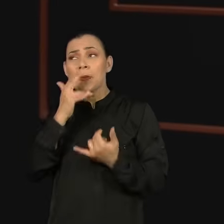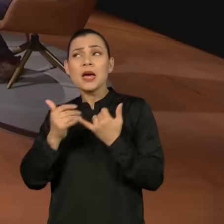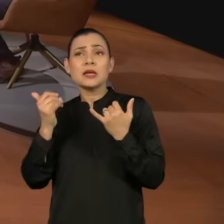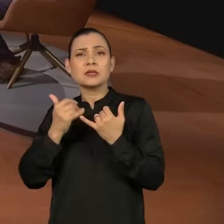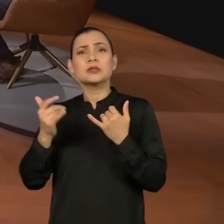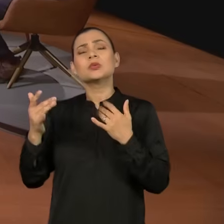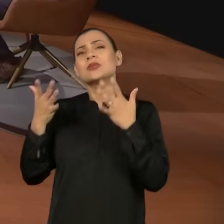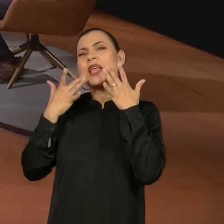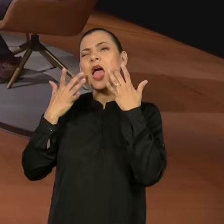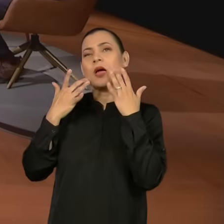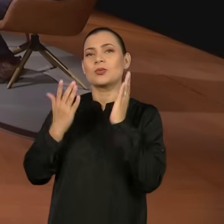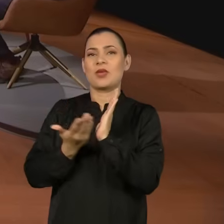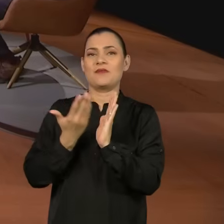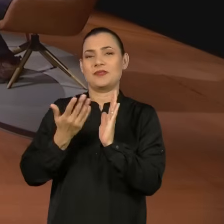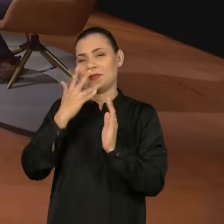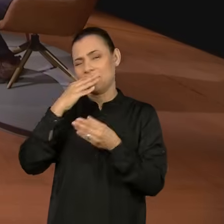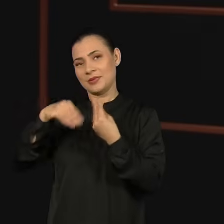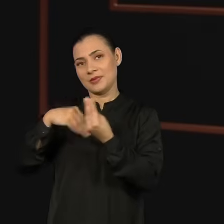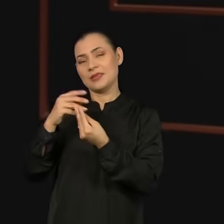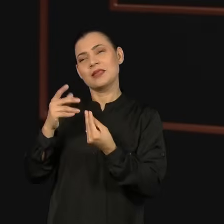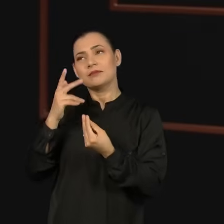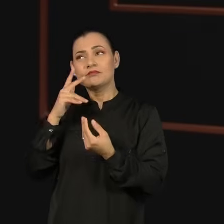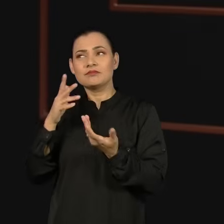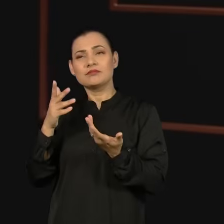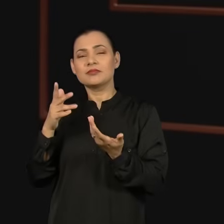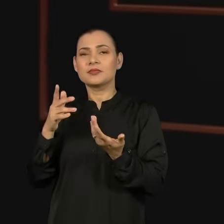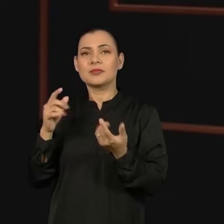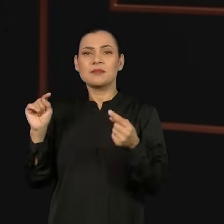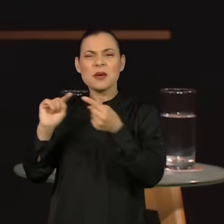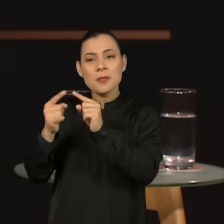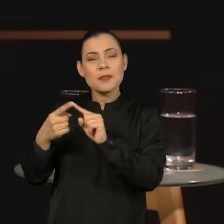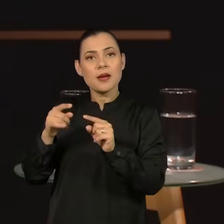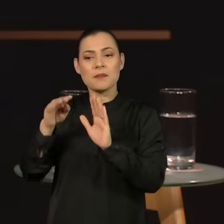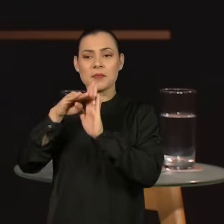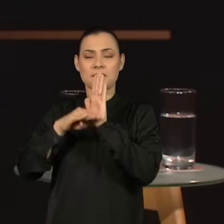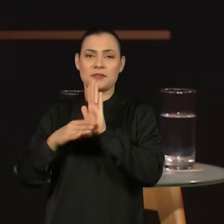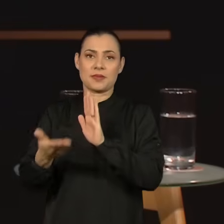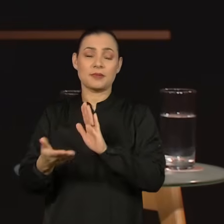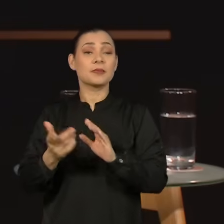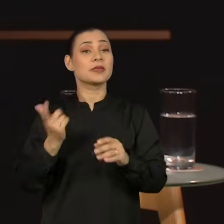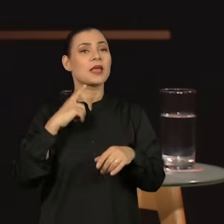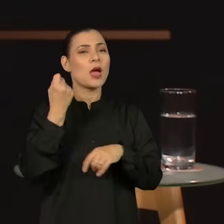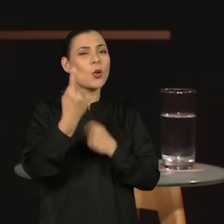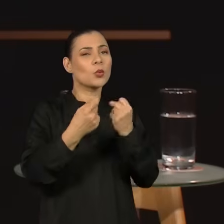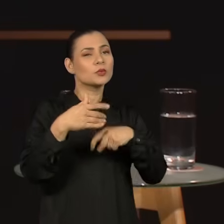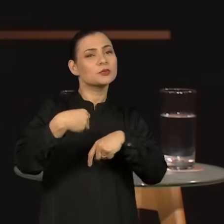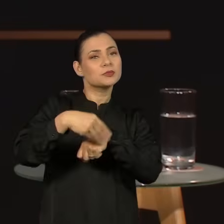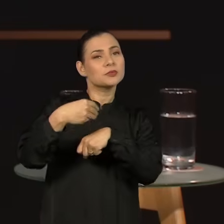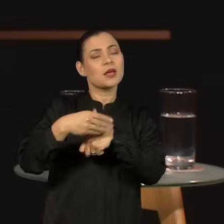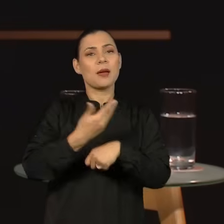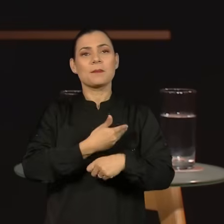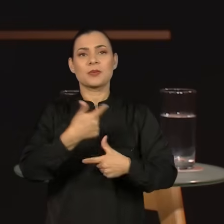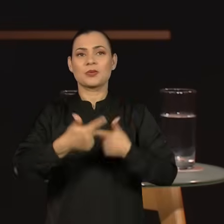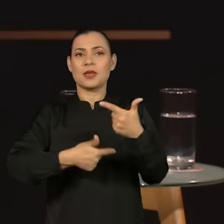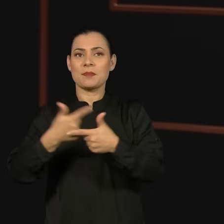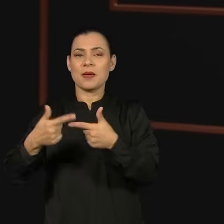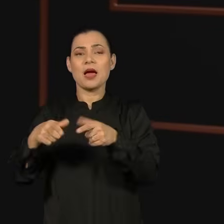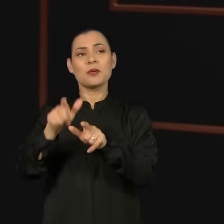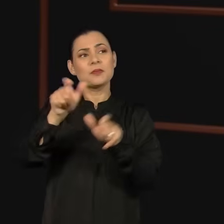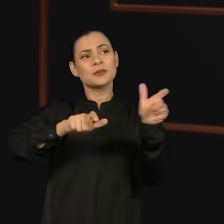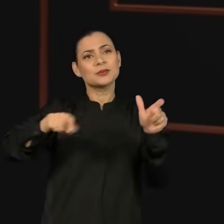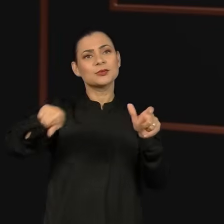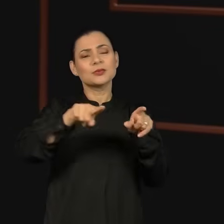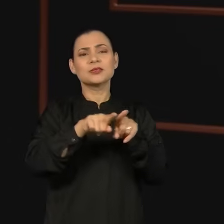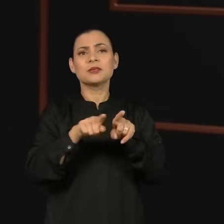teatro de revista. Assim, que eram coisas que não tinham a ver uma com a outra, né? A gente tem algumas mensagens para te mostrar, colegas de trabalho, pessoas que partilharam